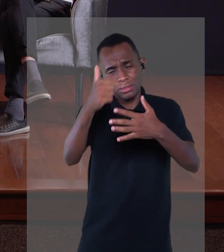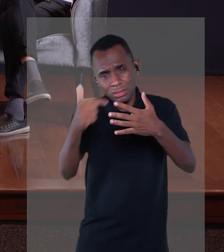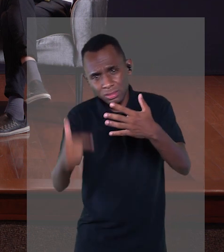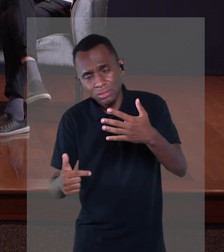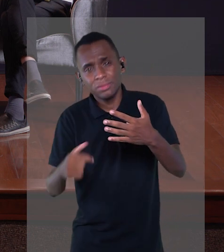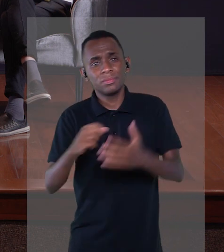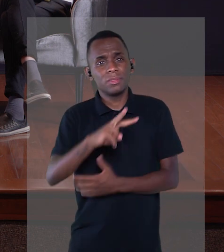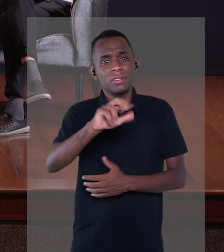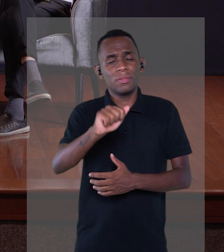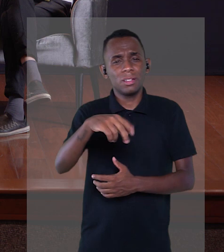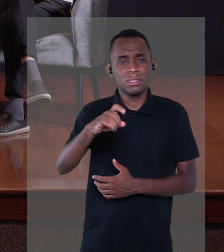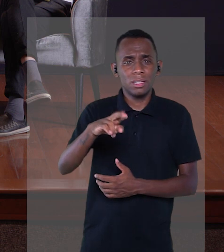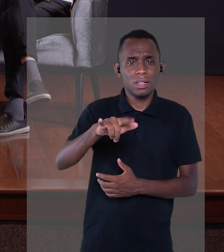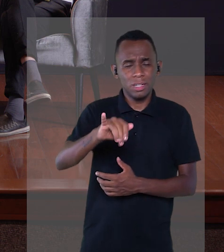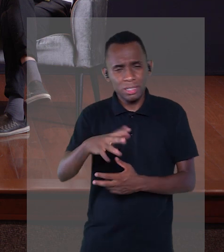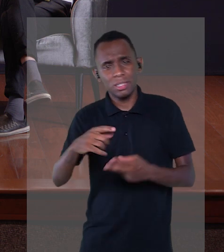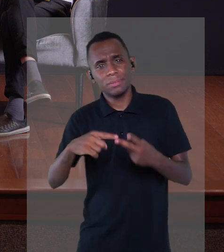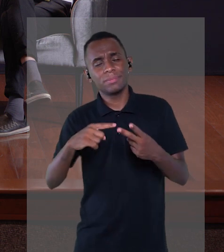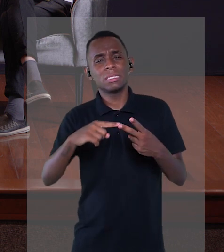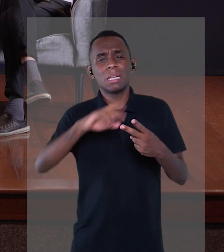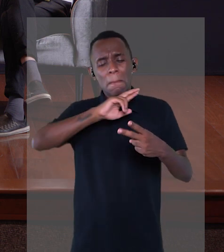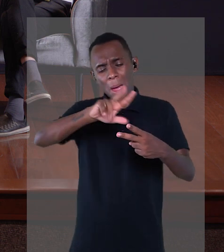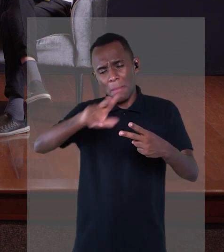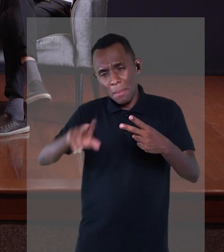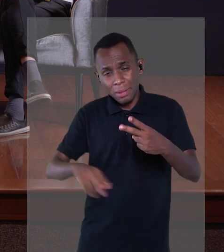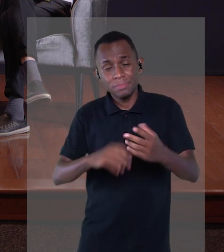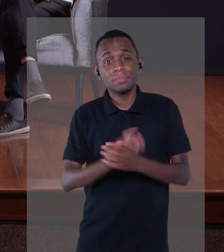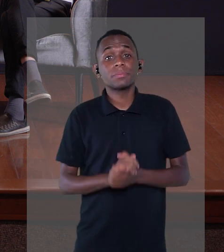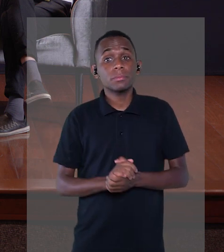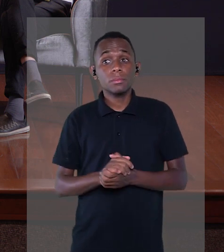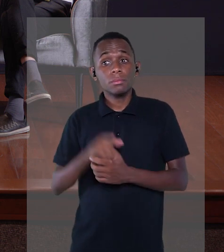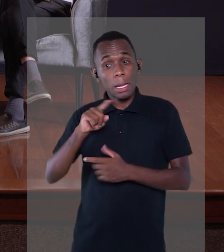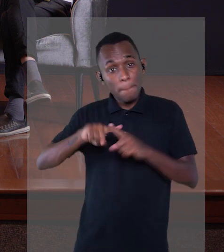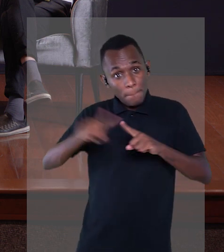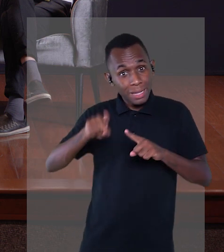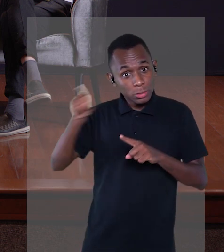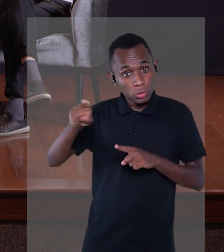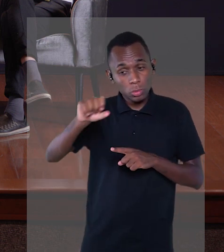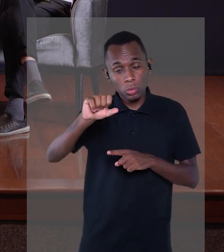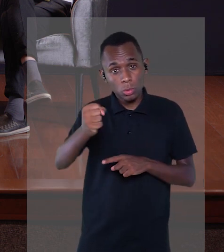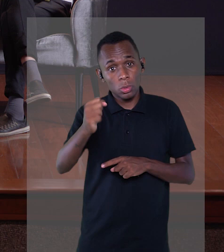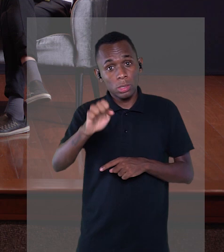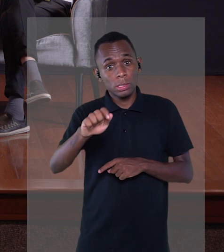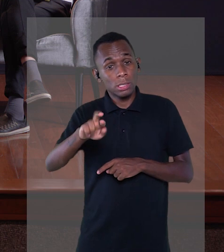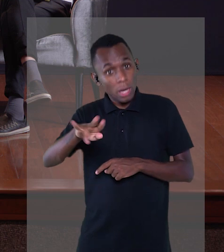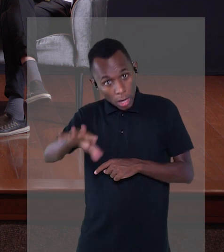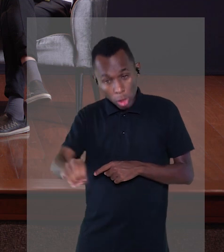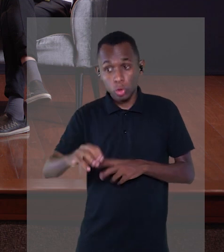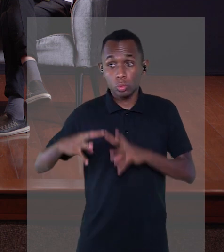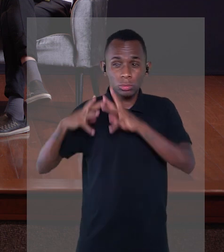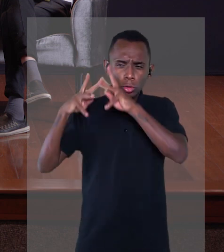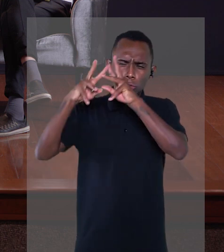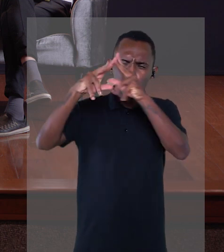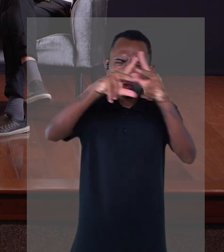com muita gente, Paulinho Pé Azul, Gabriel Moura. E o Sérgio, assim, desses compositores todos os